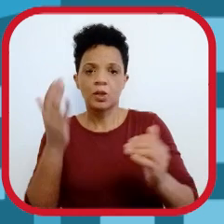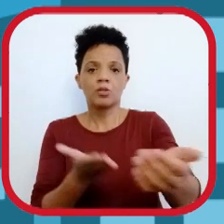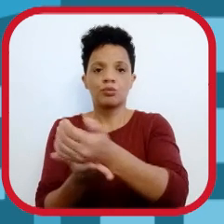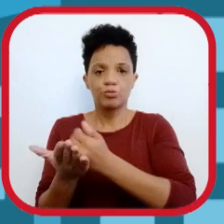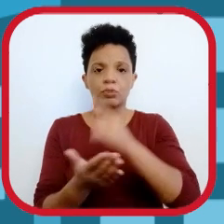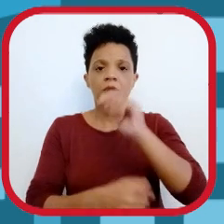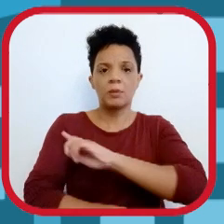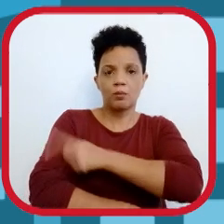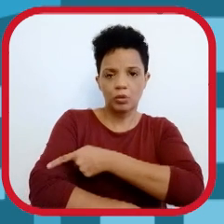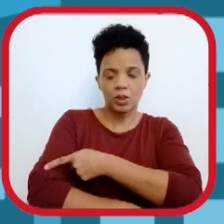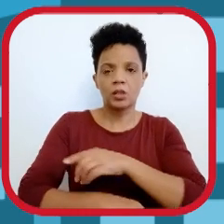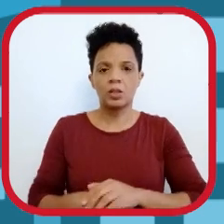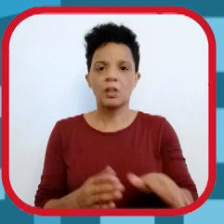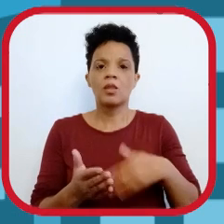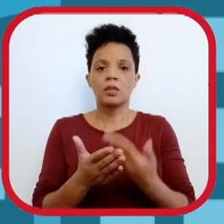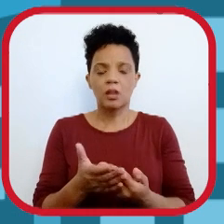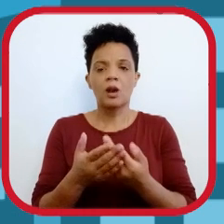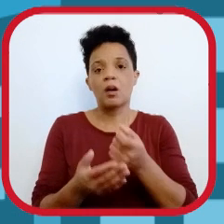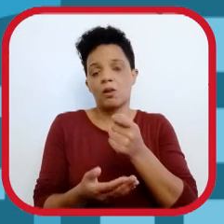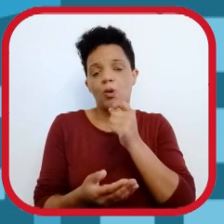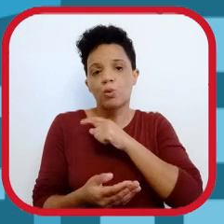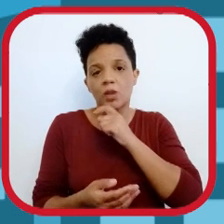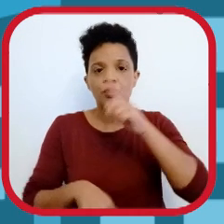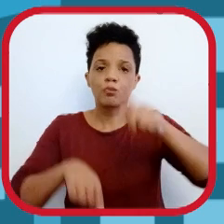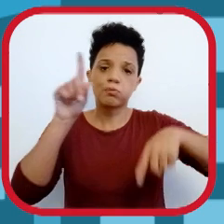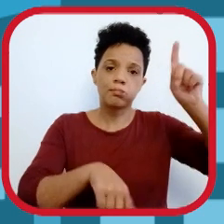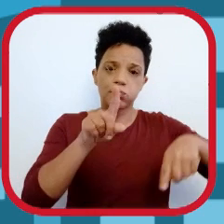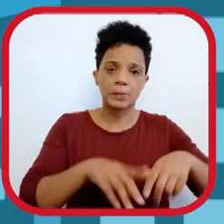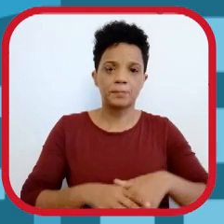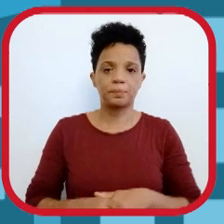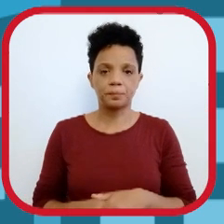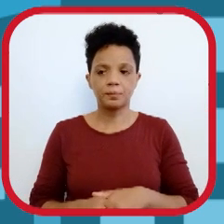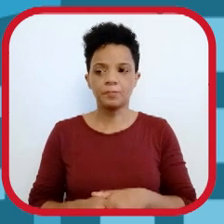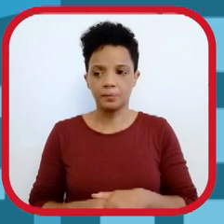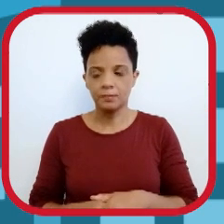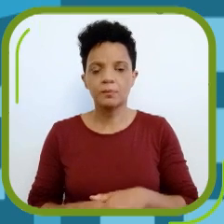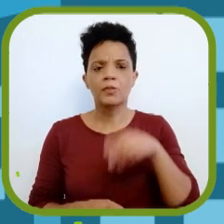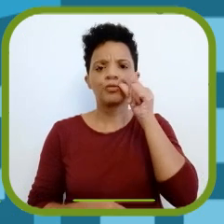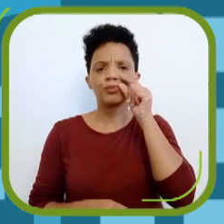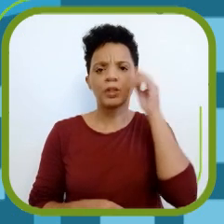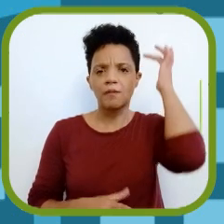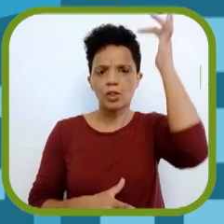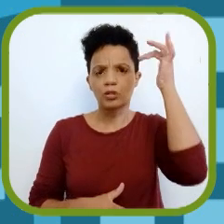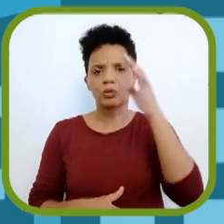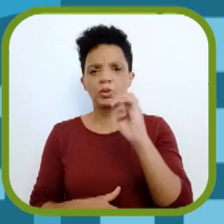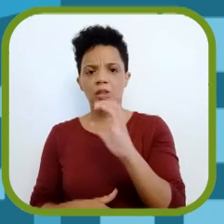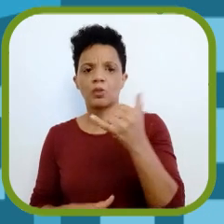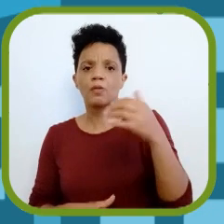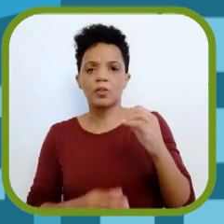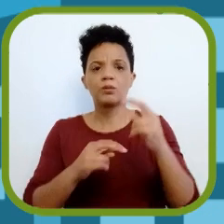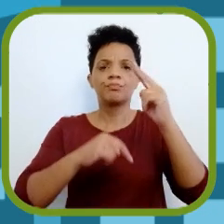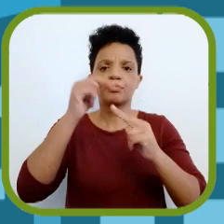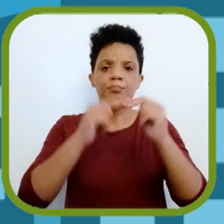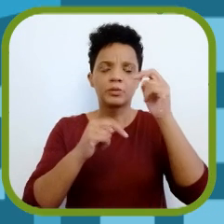distribuição desigual de recursos e poder, criando diferenças nas oportunidades. Rawls é um filósofo do